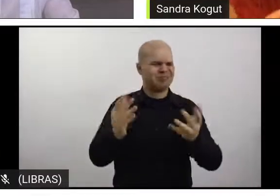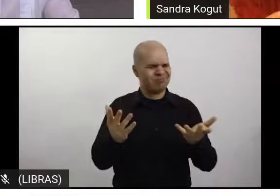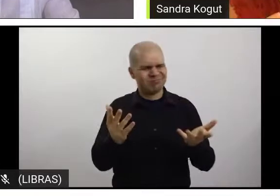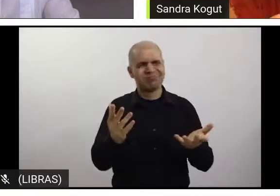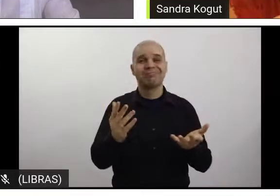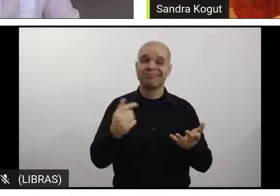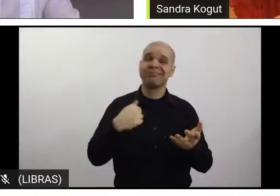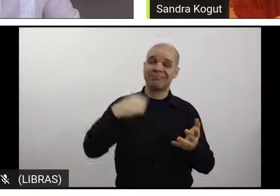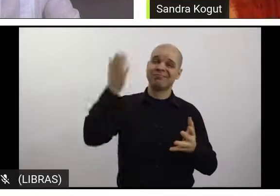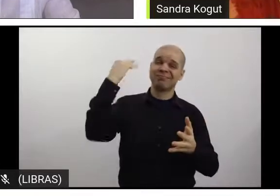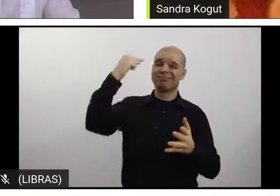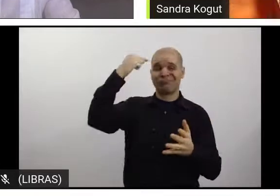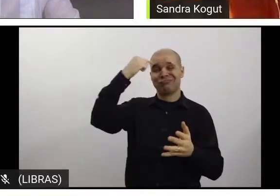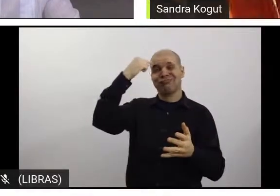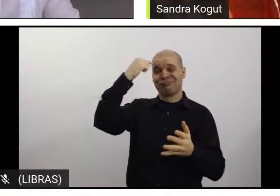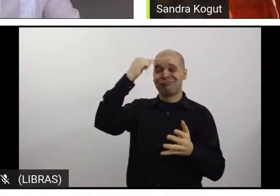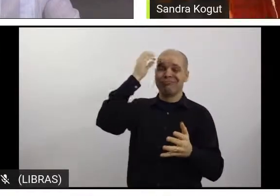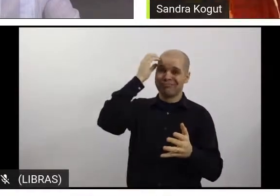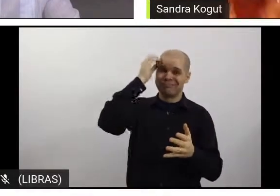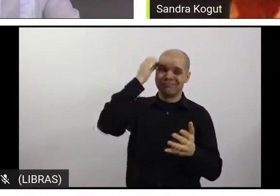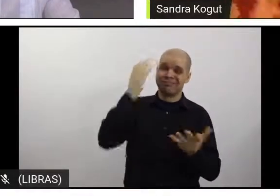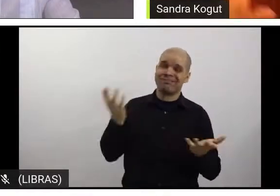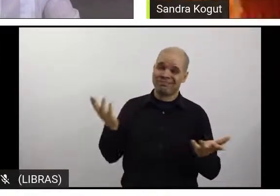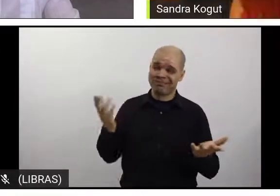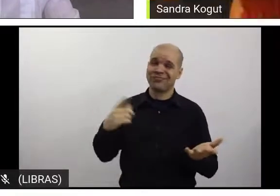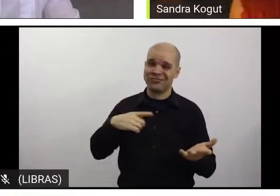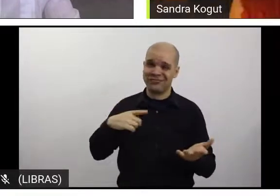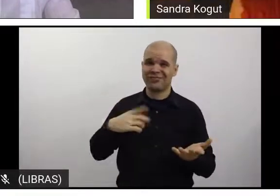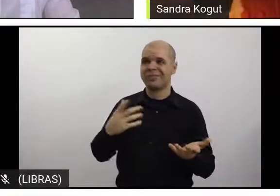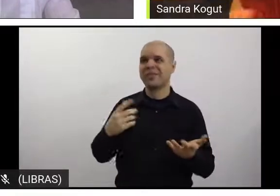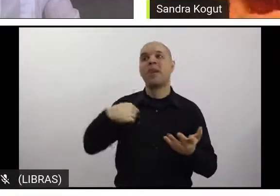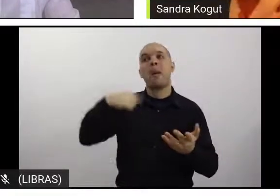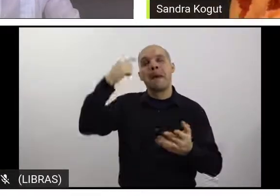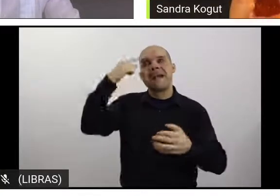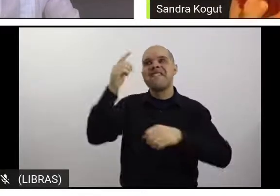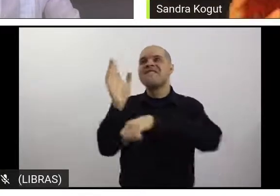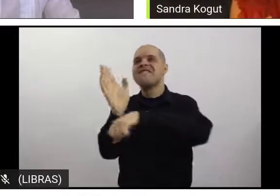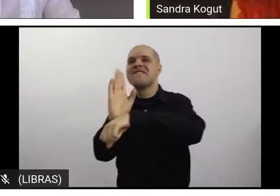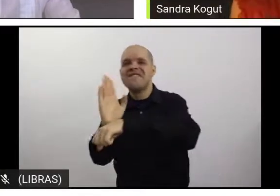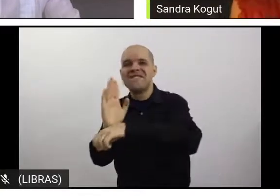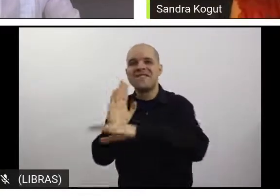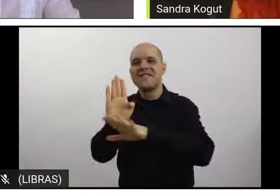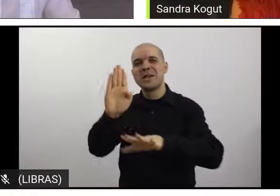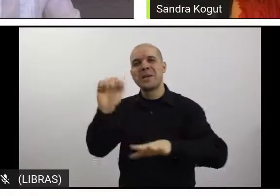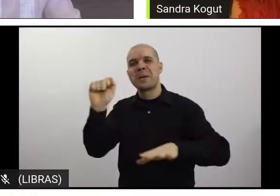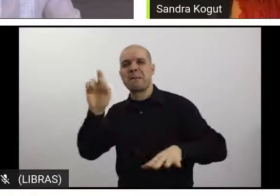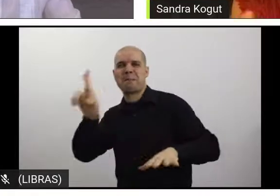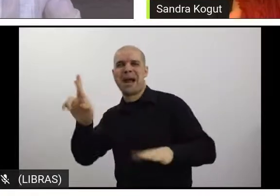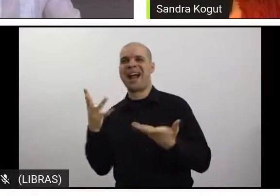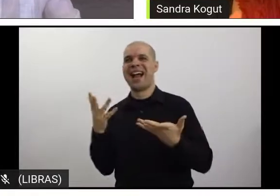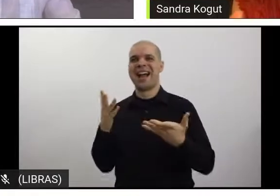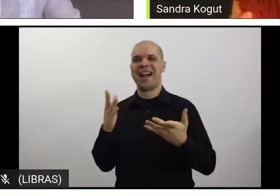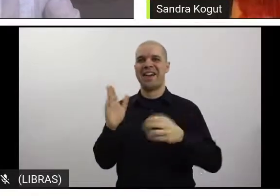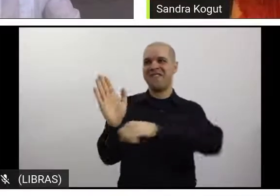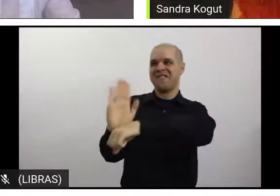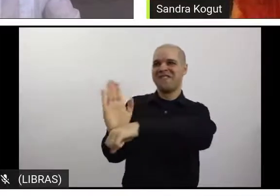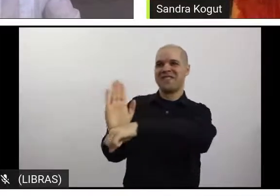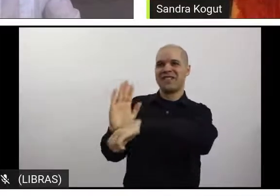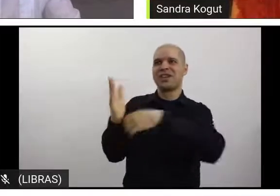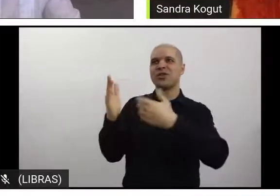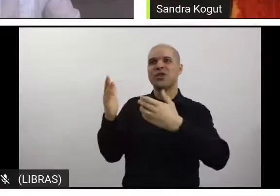tinha umas invenções assim, videobar, videoônibus, tinha milhões de tentativas de você mostrar